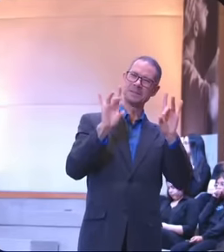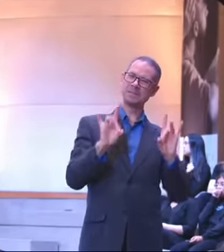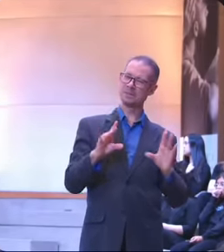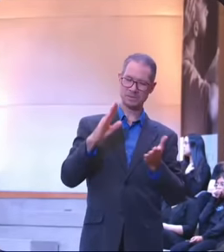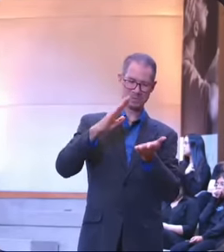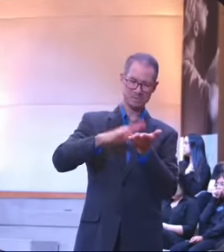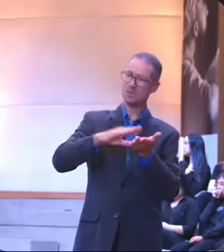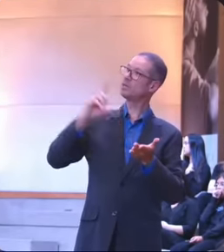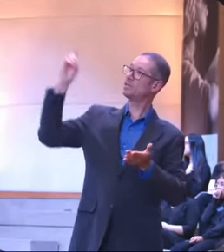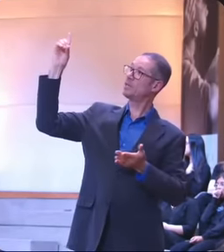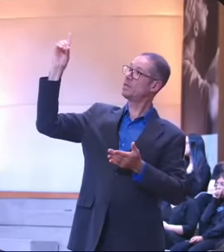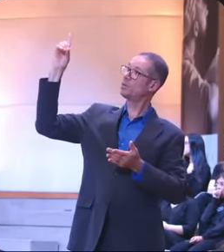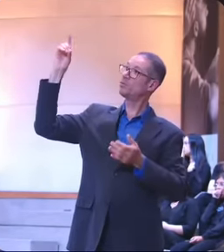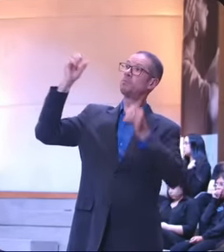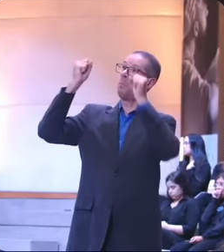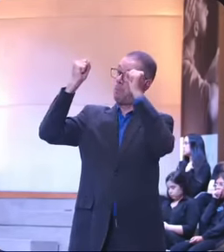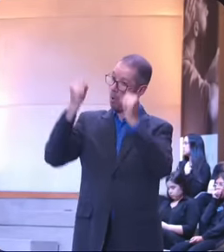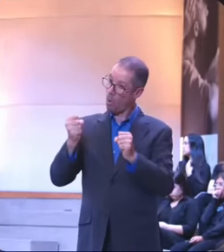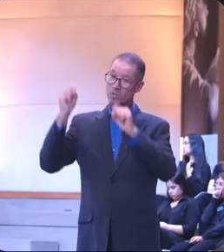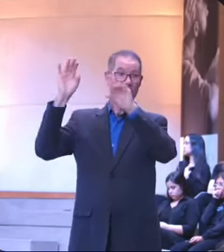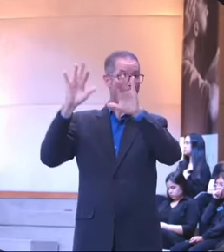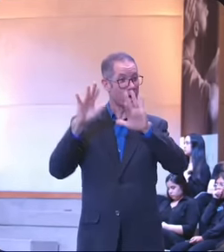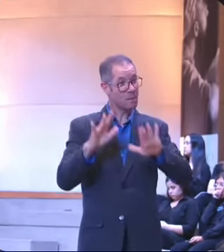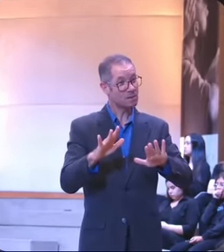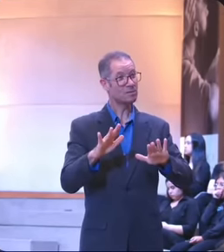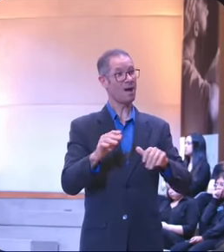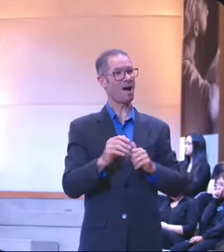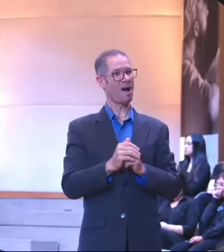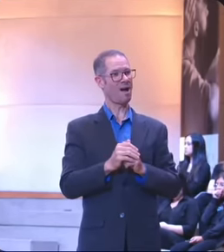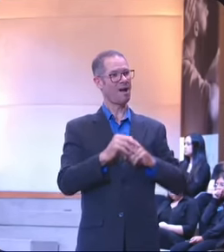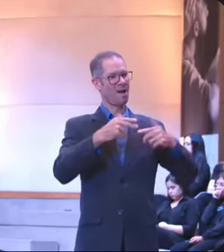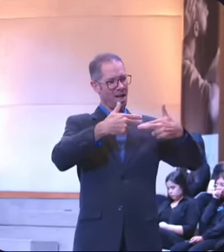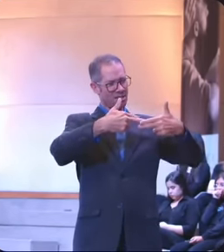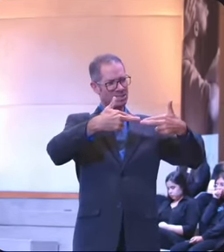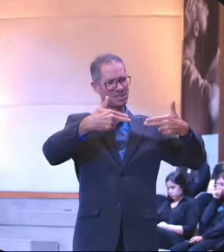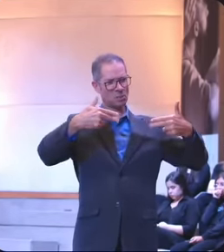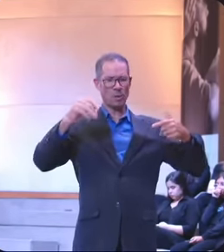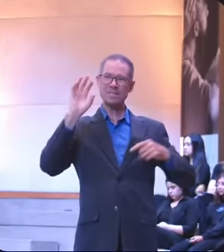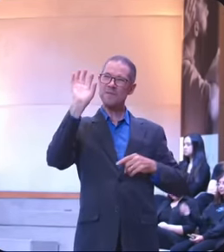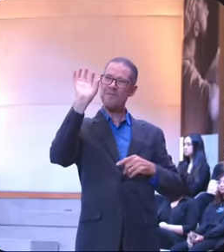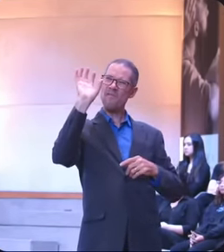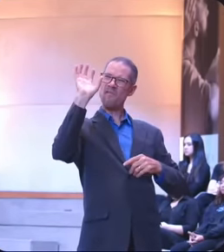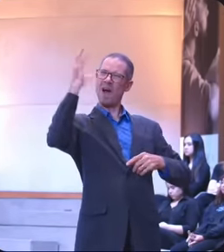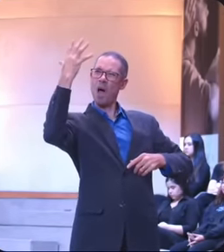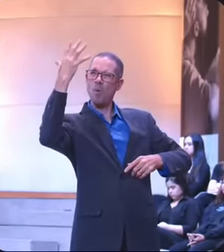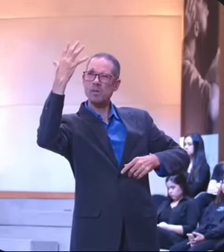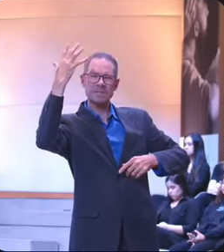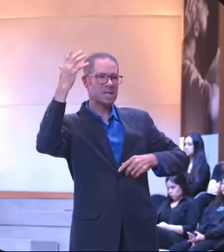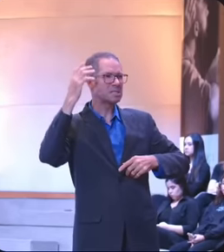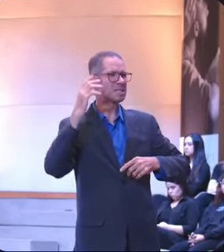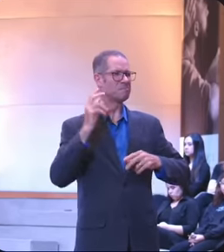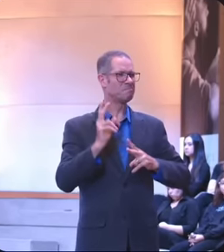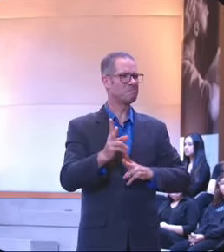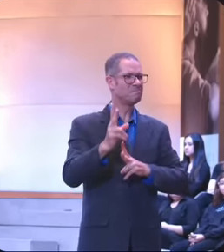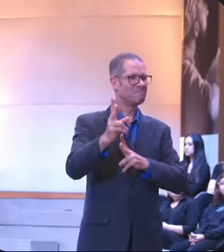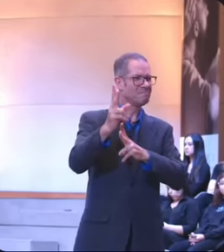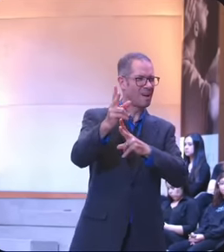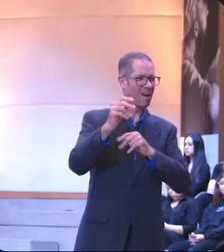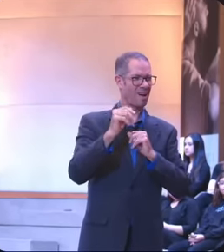não está encolhida para não abençoar. Essas coisas vão acontecer e acontecem.